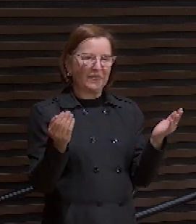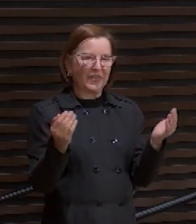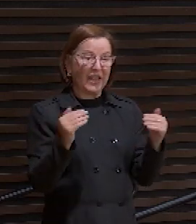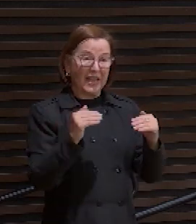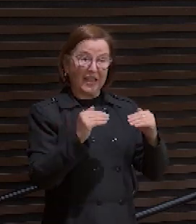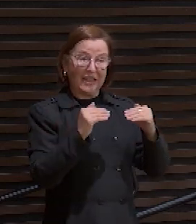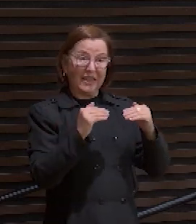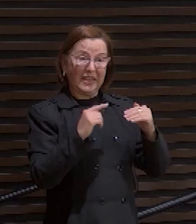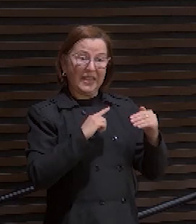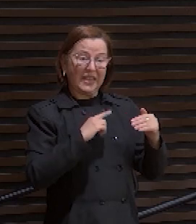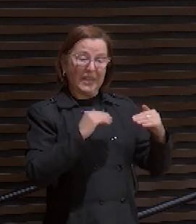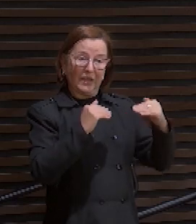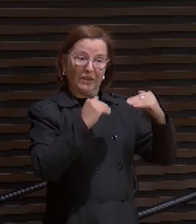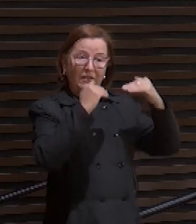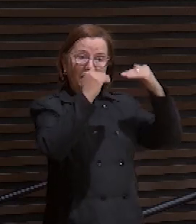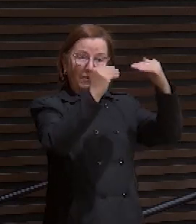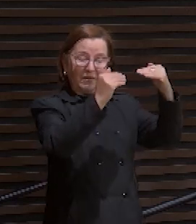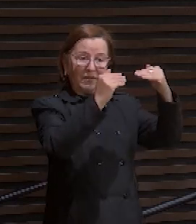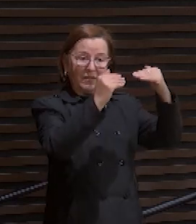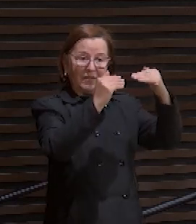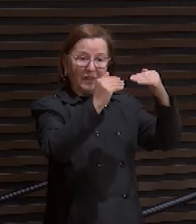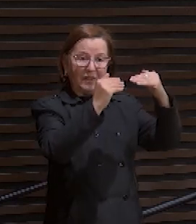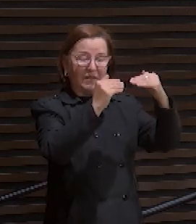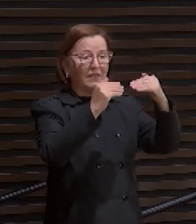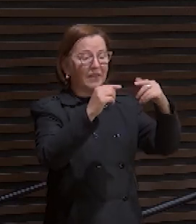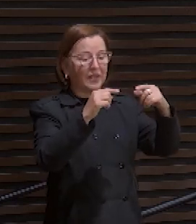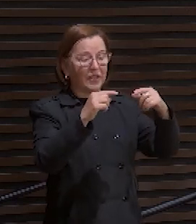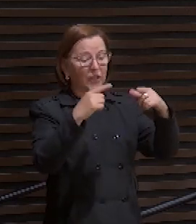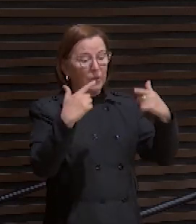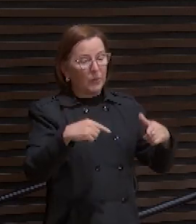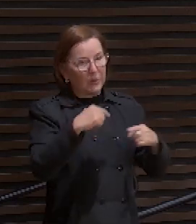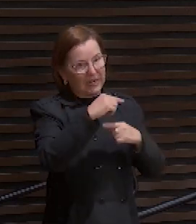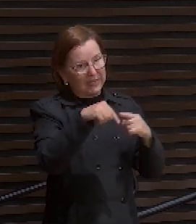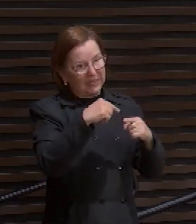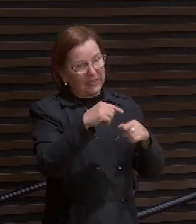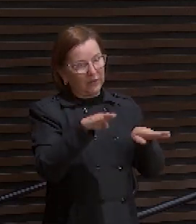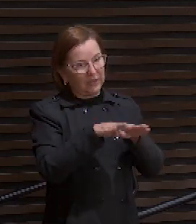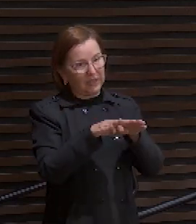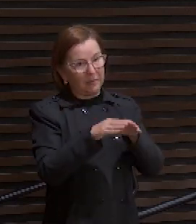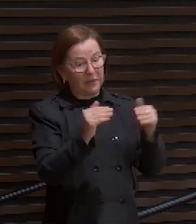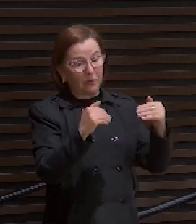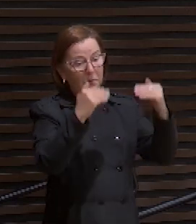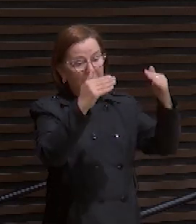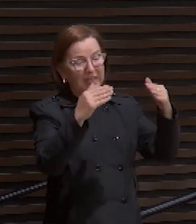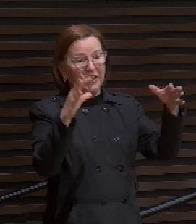tanto do santuário quanto da aliança.